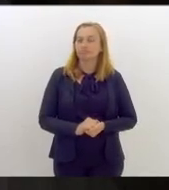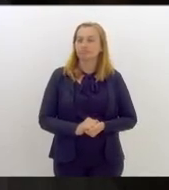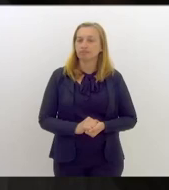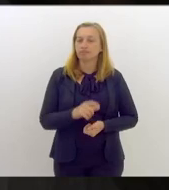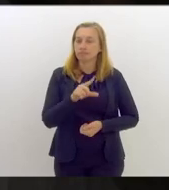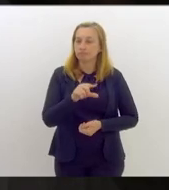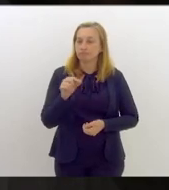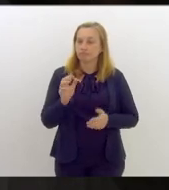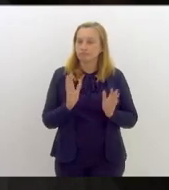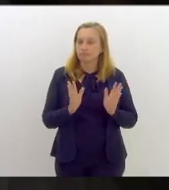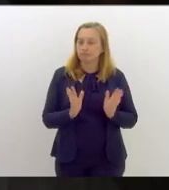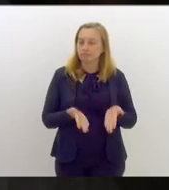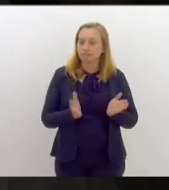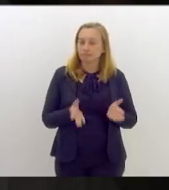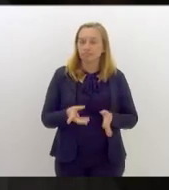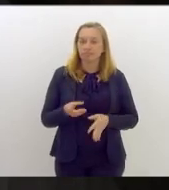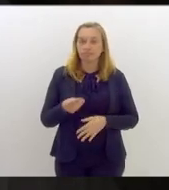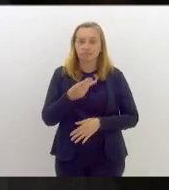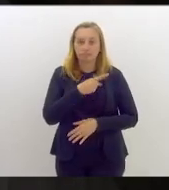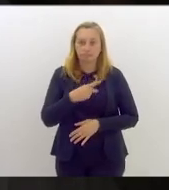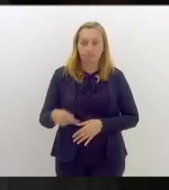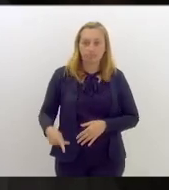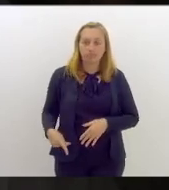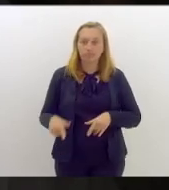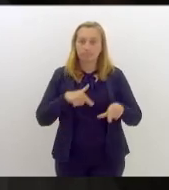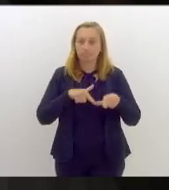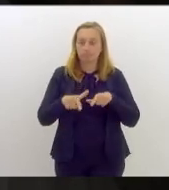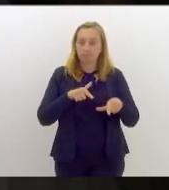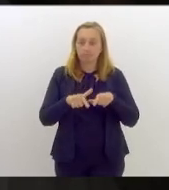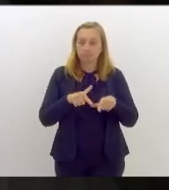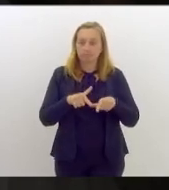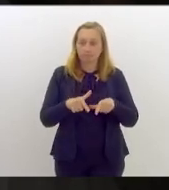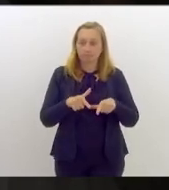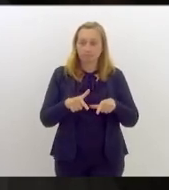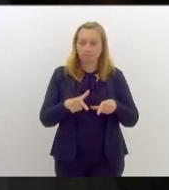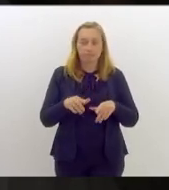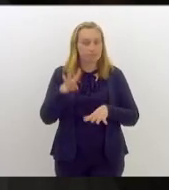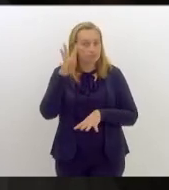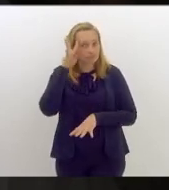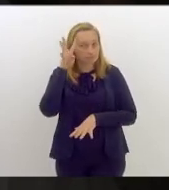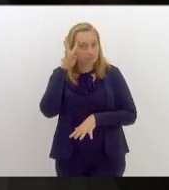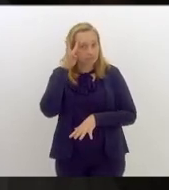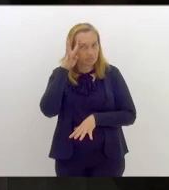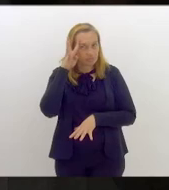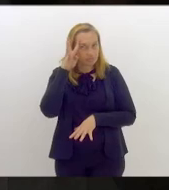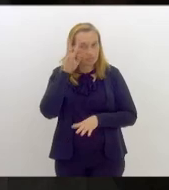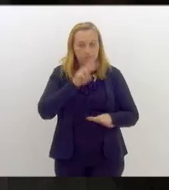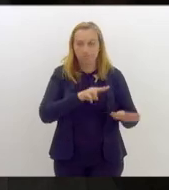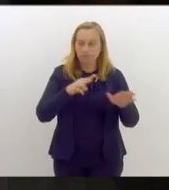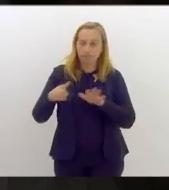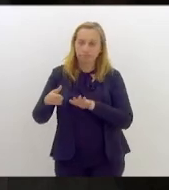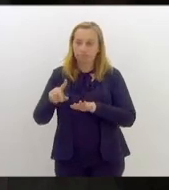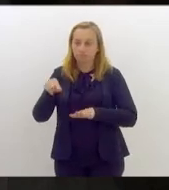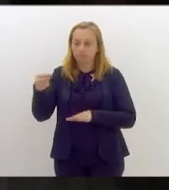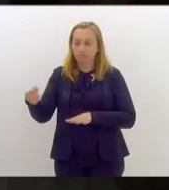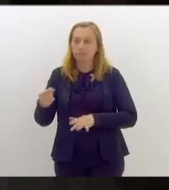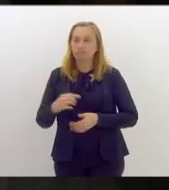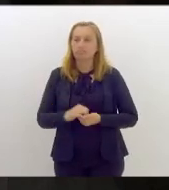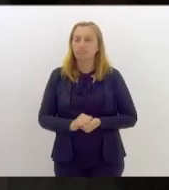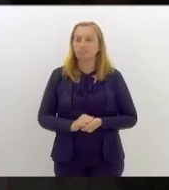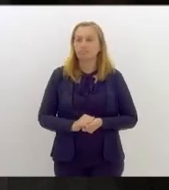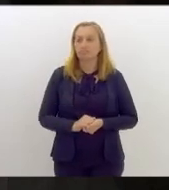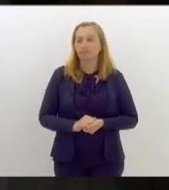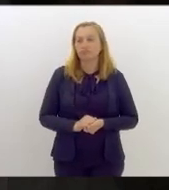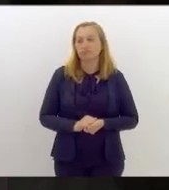decidiu hoje o presidente, os trabalhos legislativos na quarta-feira da semana que vem,